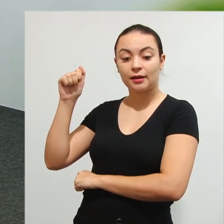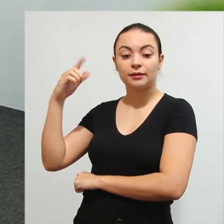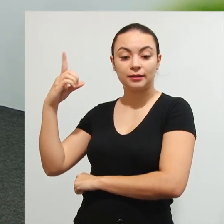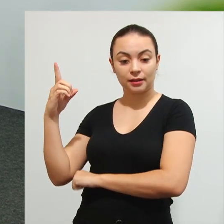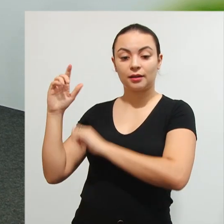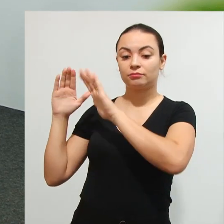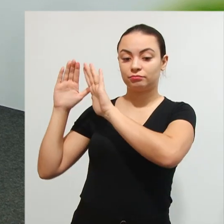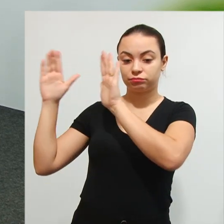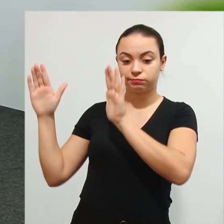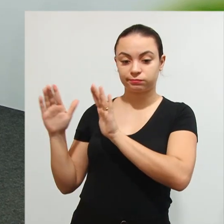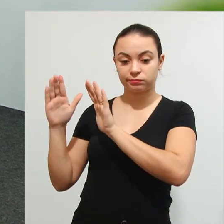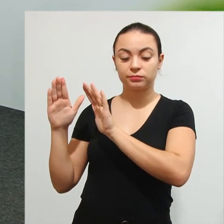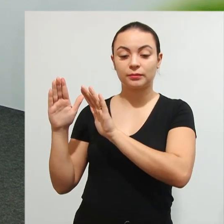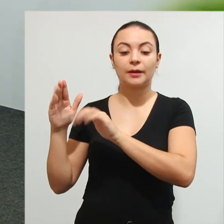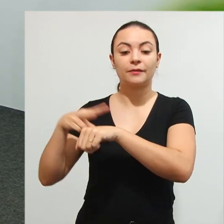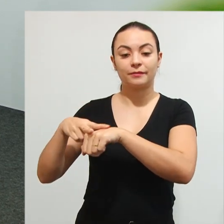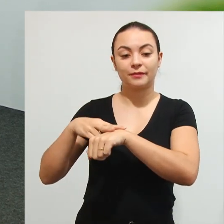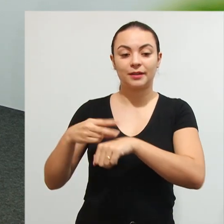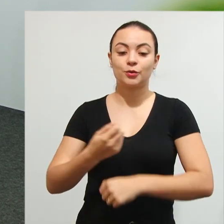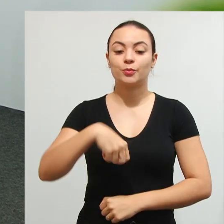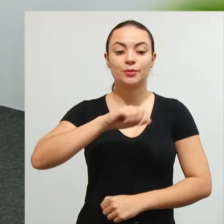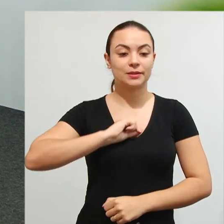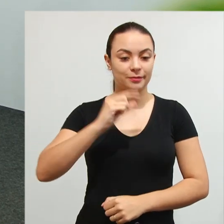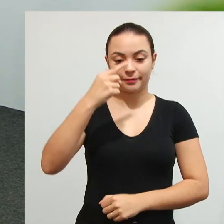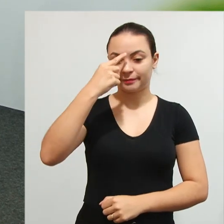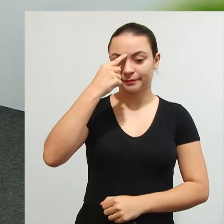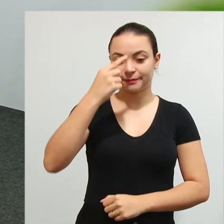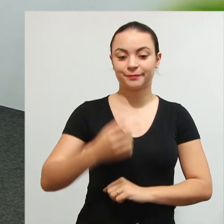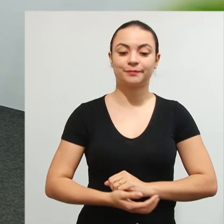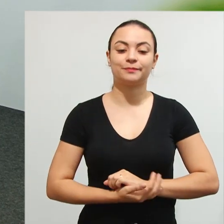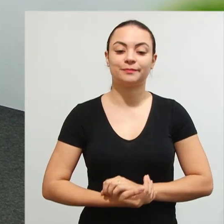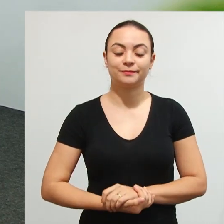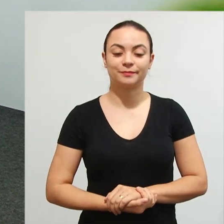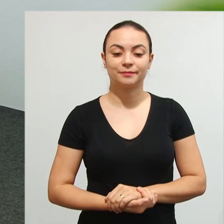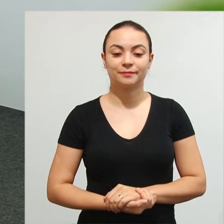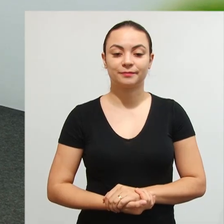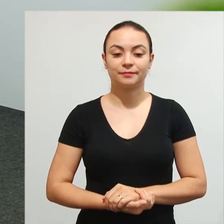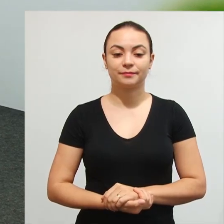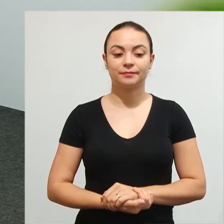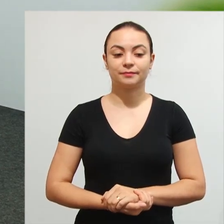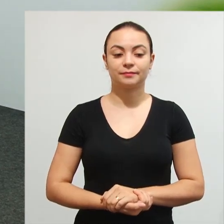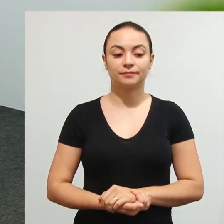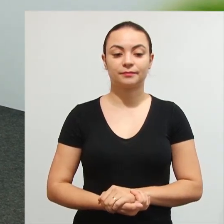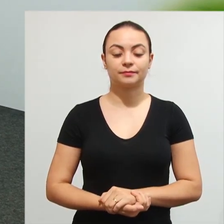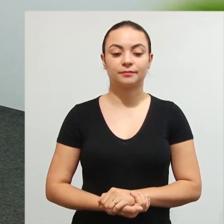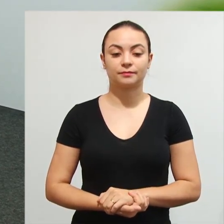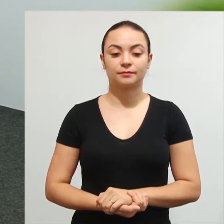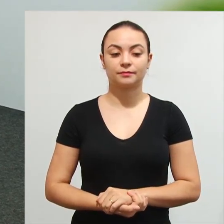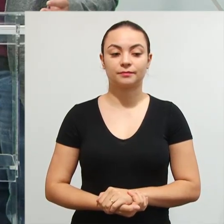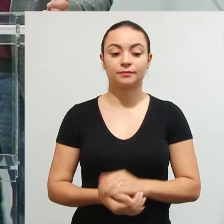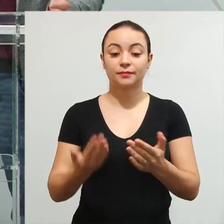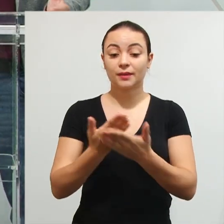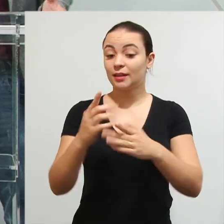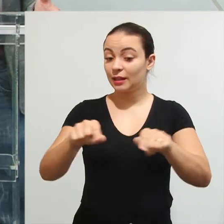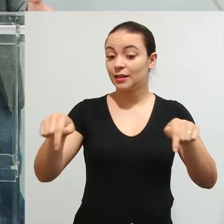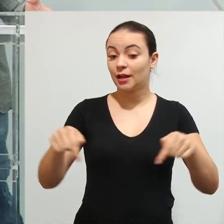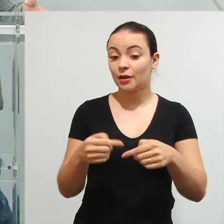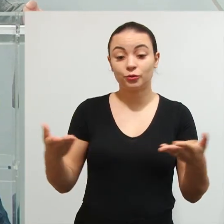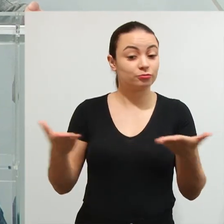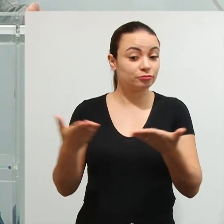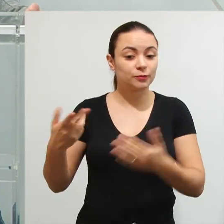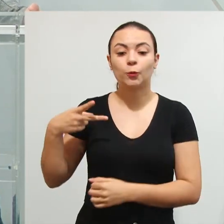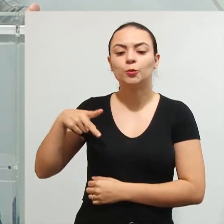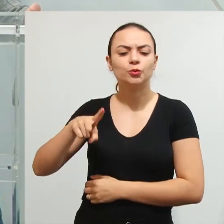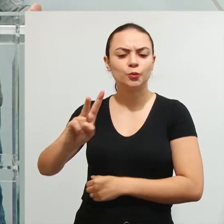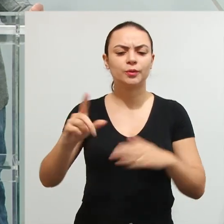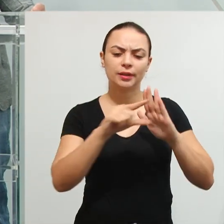o meu sinal para comunidade surda Rafael então na aula de hoje dando continuidade a nossa mente a